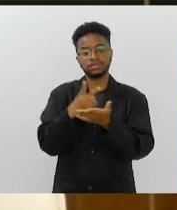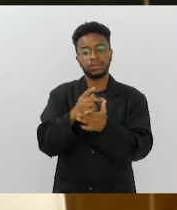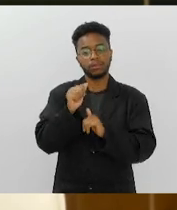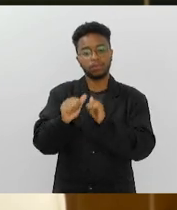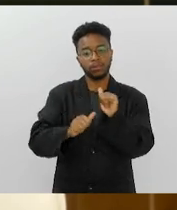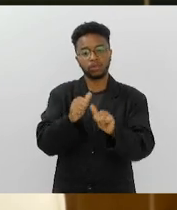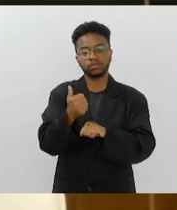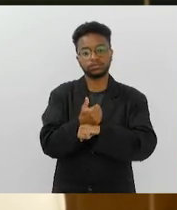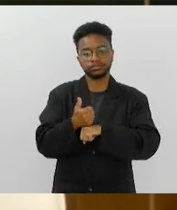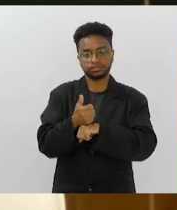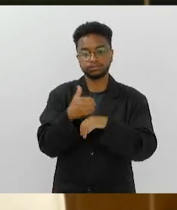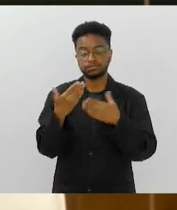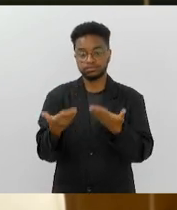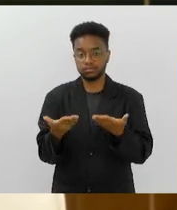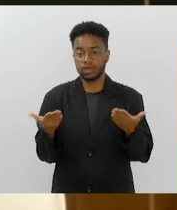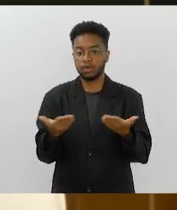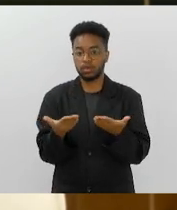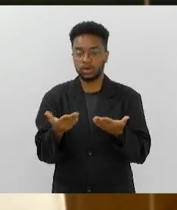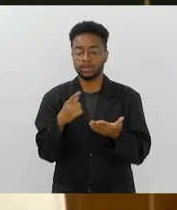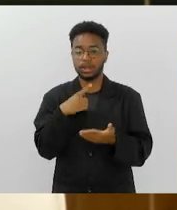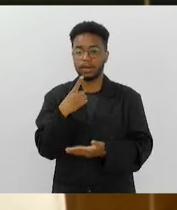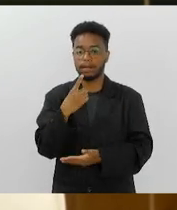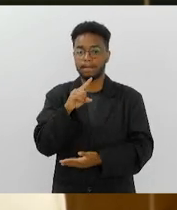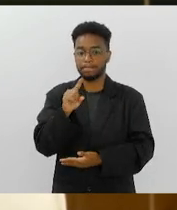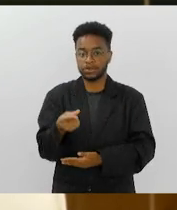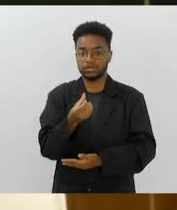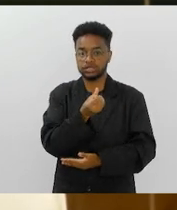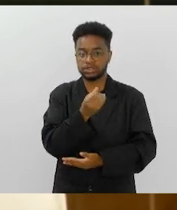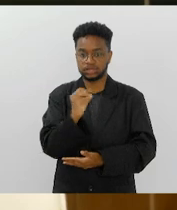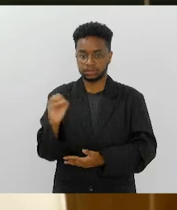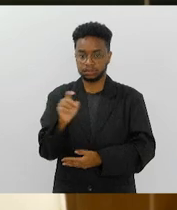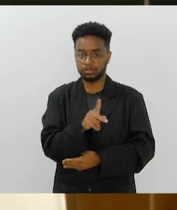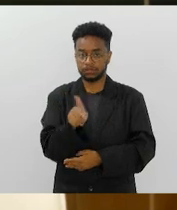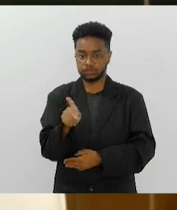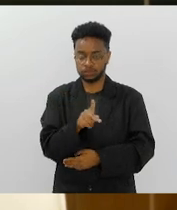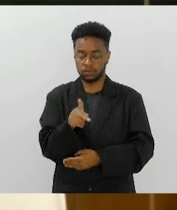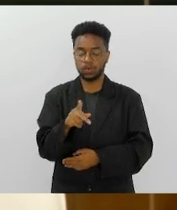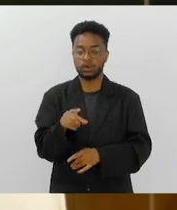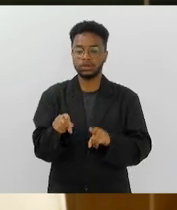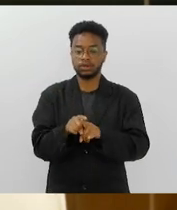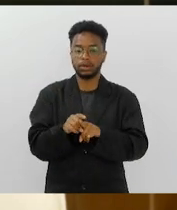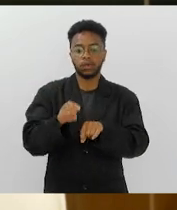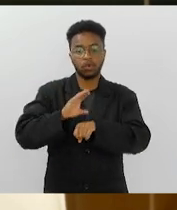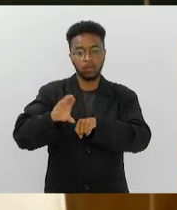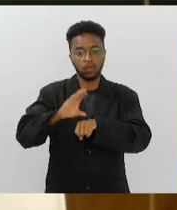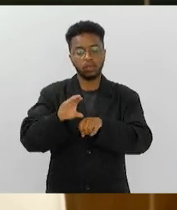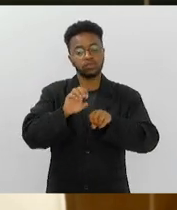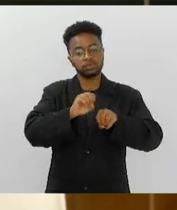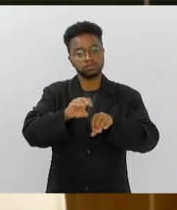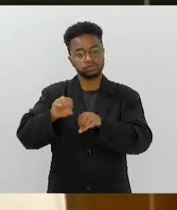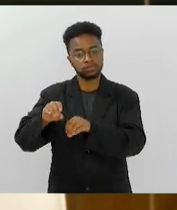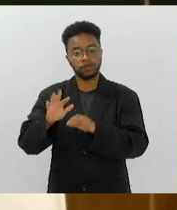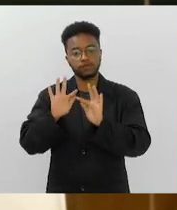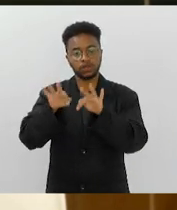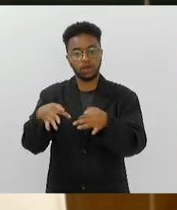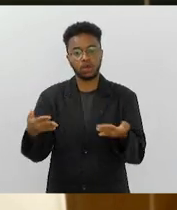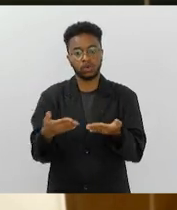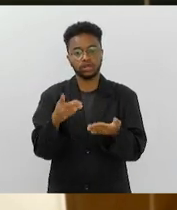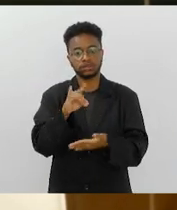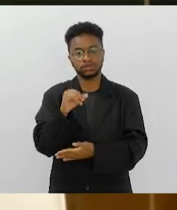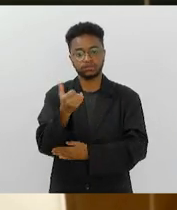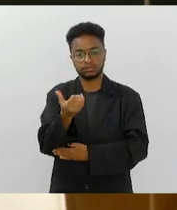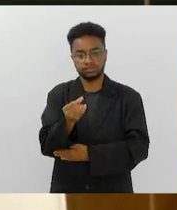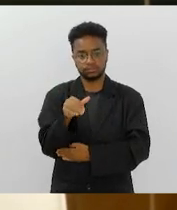profissionais. Então, esse ano, a gente está com 1.600 profissionais sendo capacitados por um curso que termina agora no dia 16.